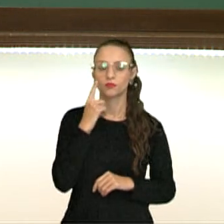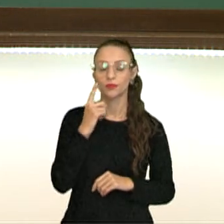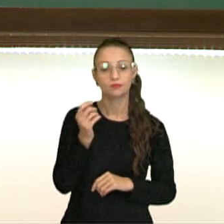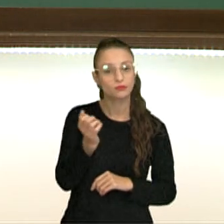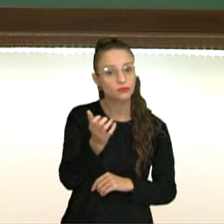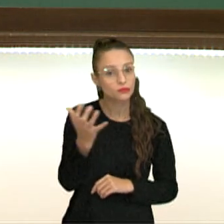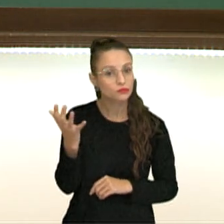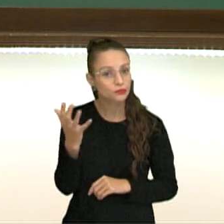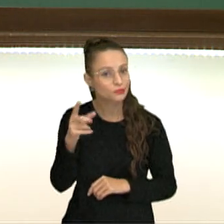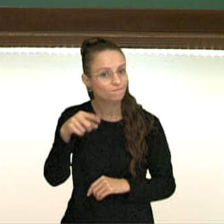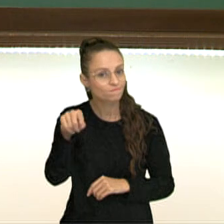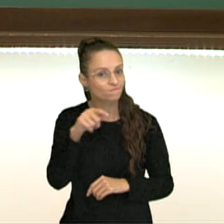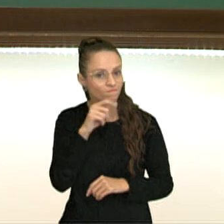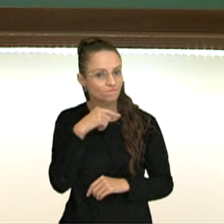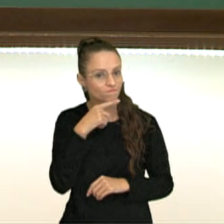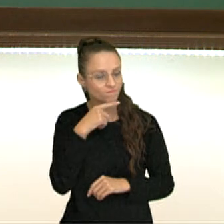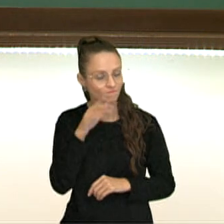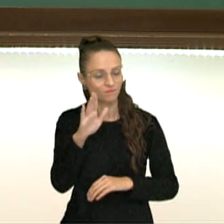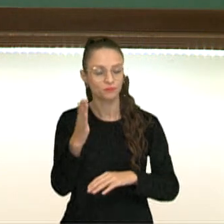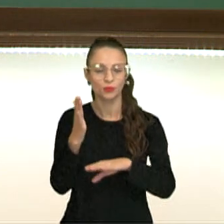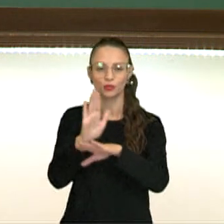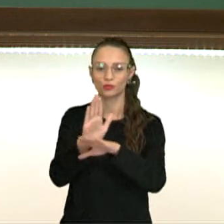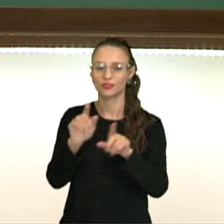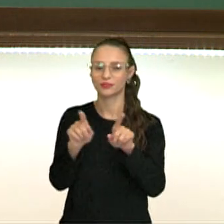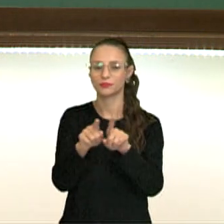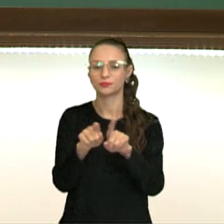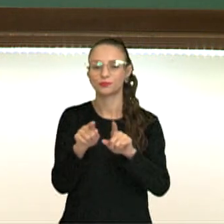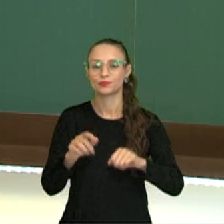que não conseguiram, né? Então vamos ajudá-las também.